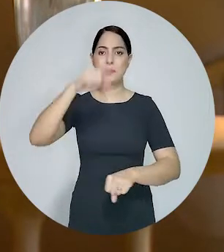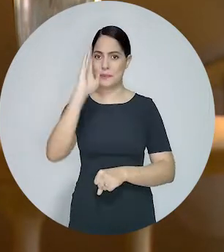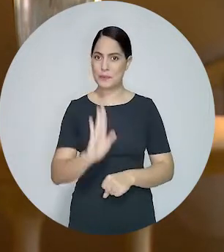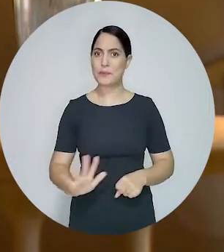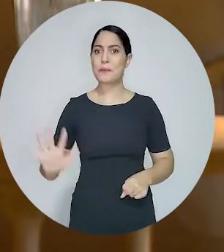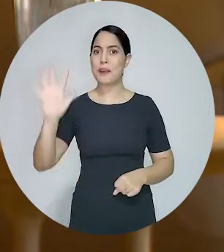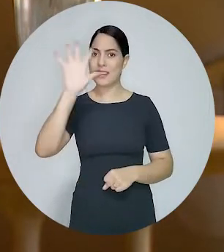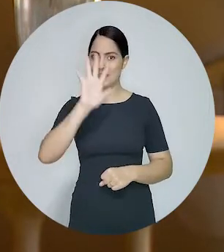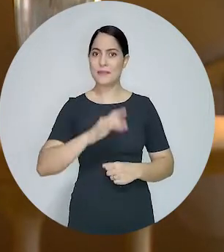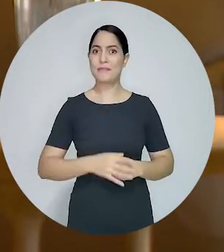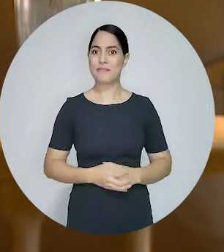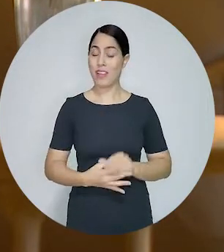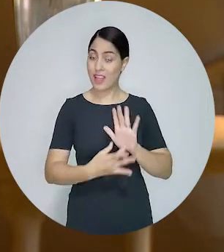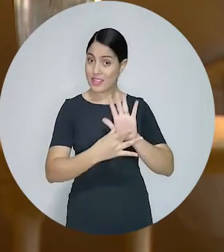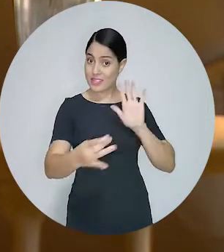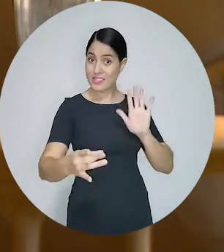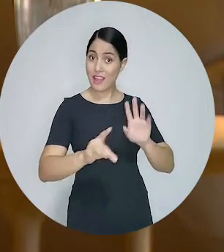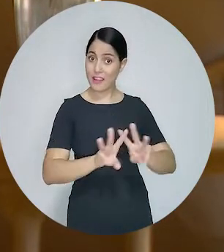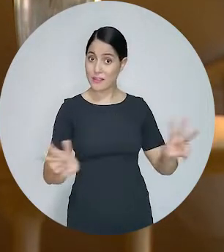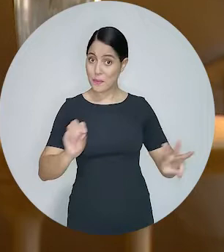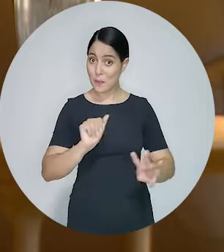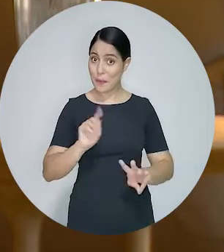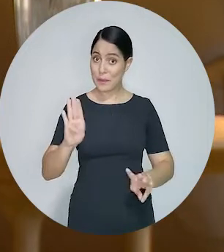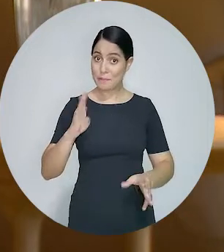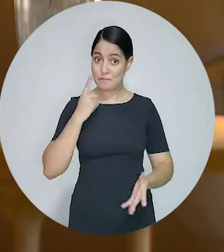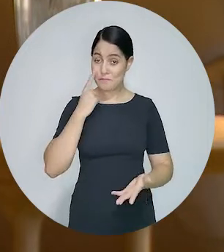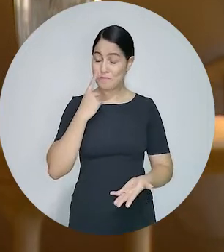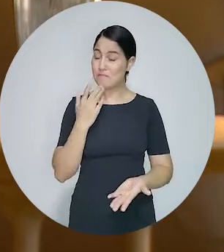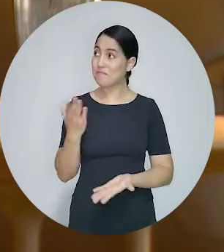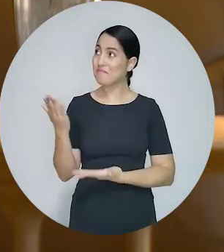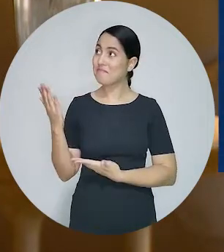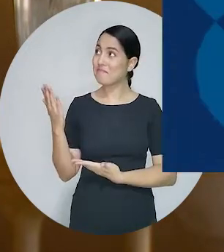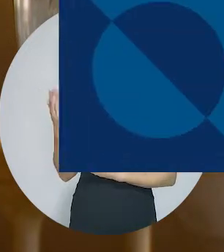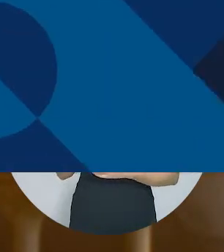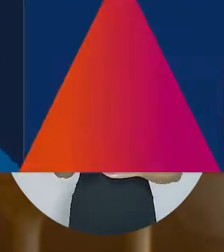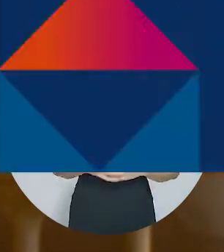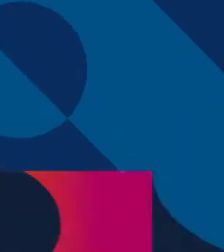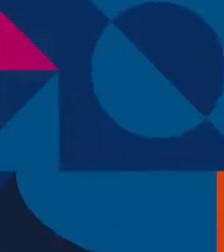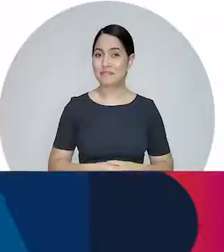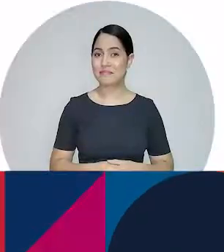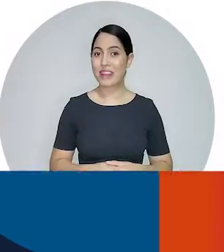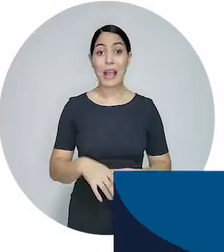sistema eleitoral brasileiro. O assunto, inclusive, foi destaque no site da OAB.